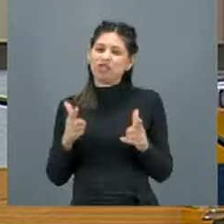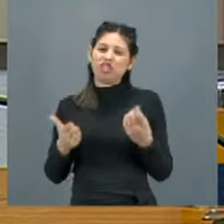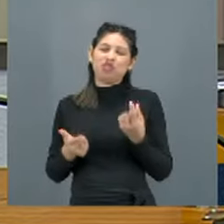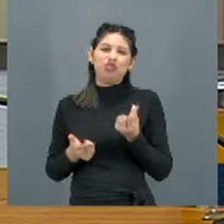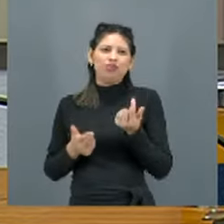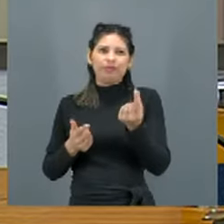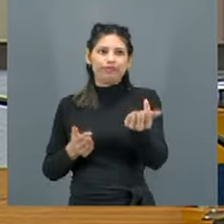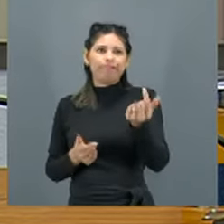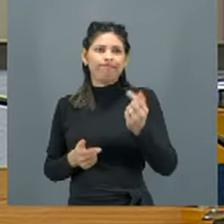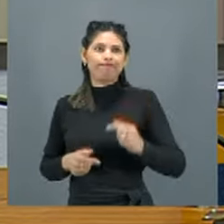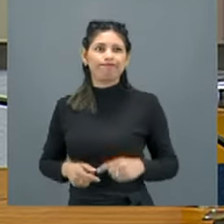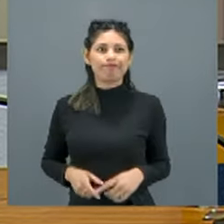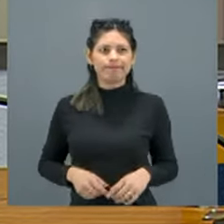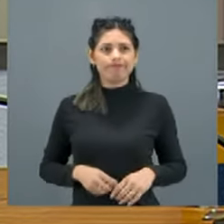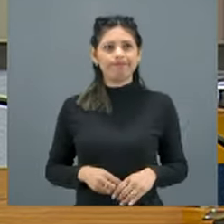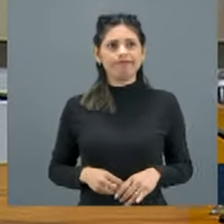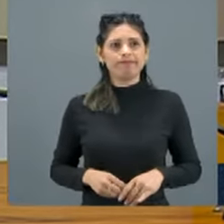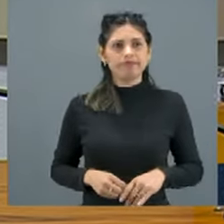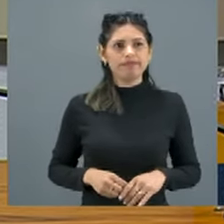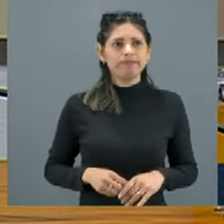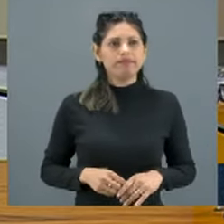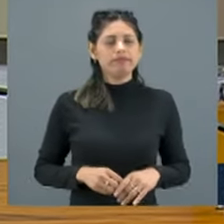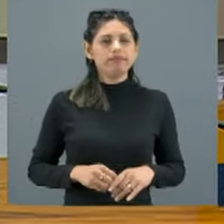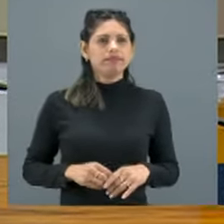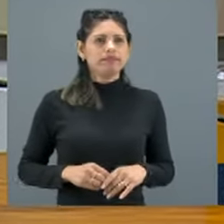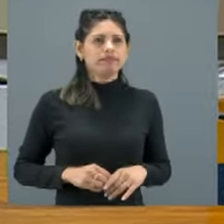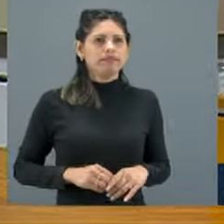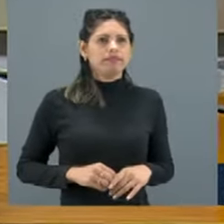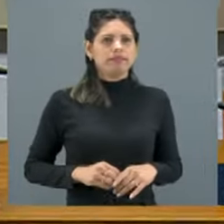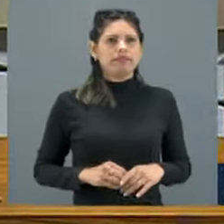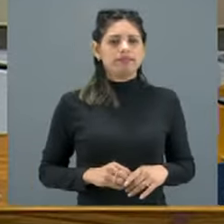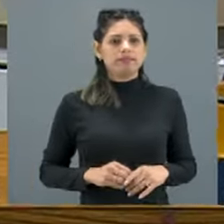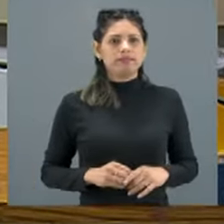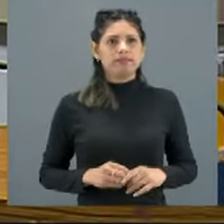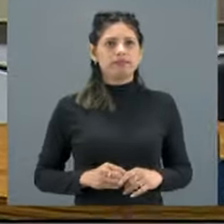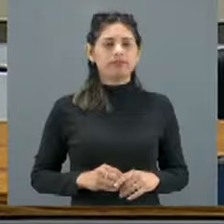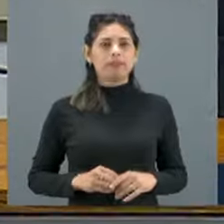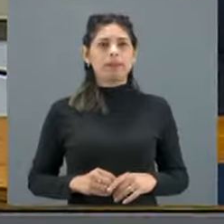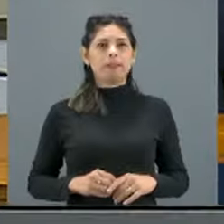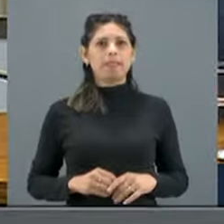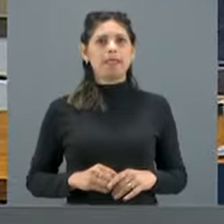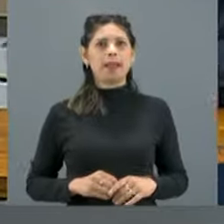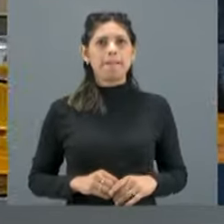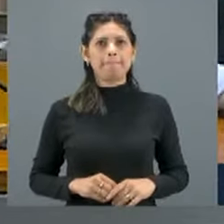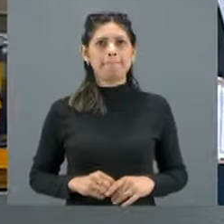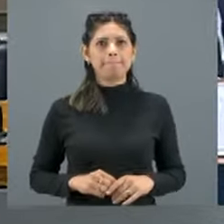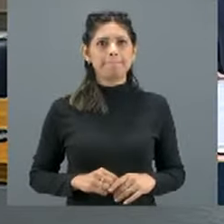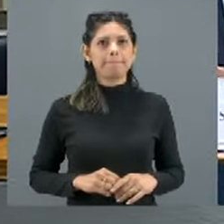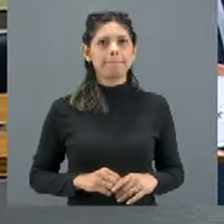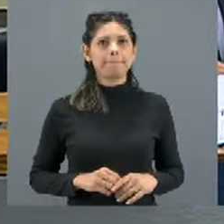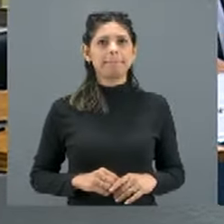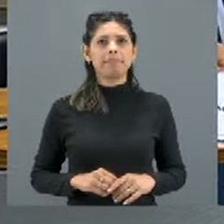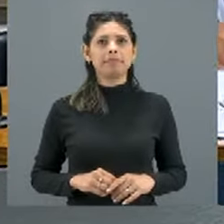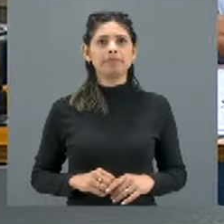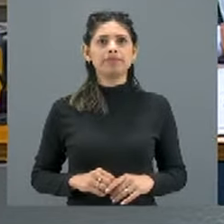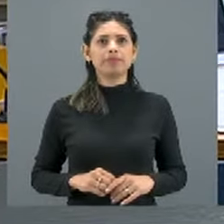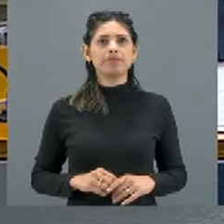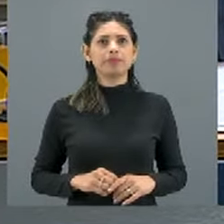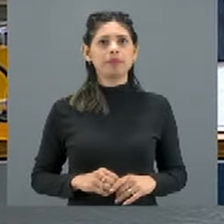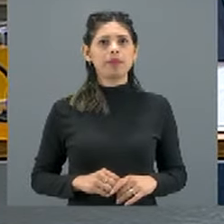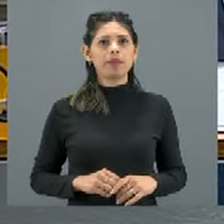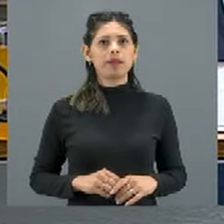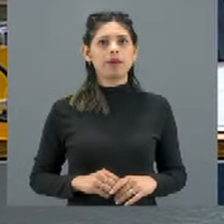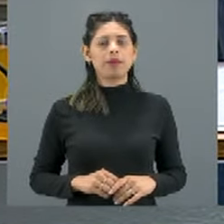Senador Márcio, a palavra com o senador Stevenson. Eu queria fazer mais uma rodada, então. Senador Stevenson, senadora Damares, Mauro e senador